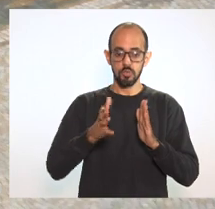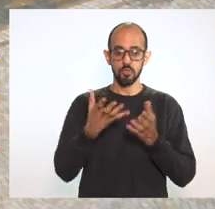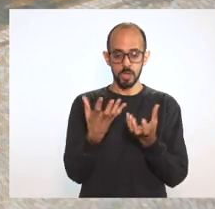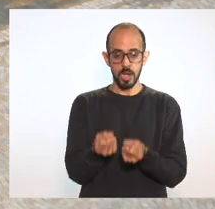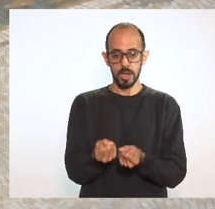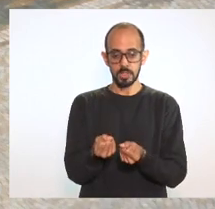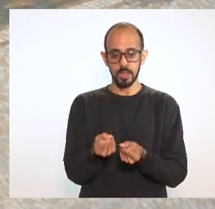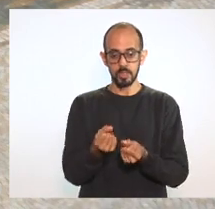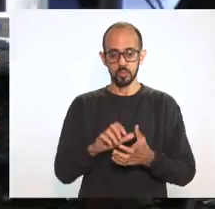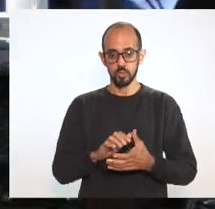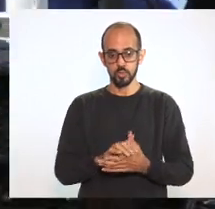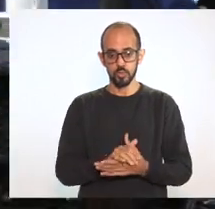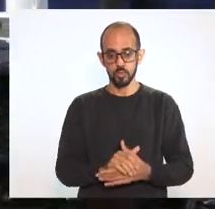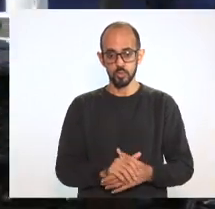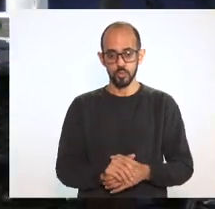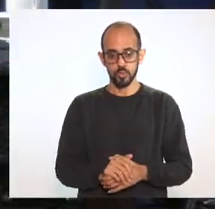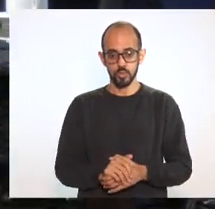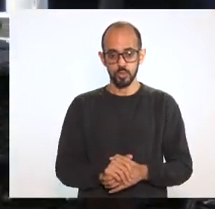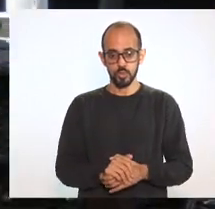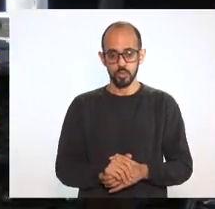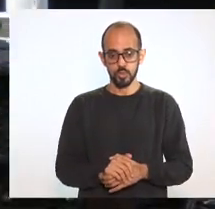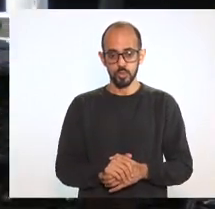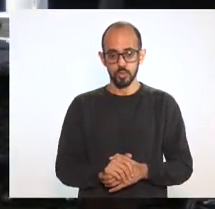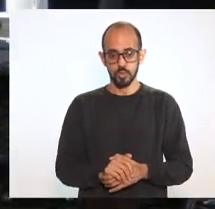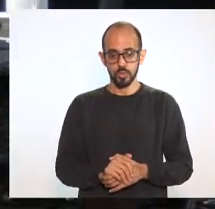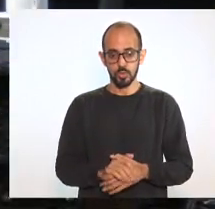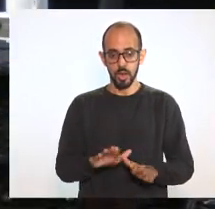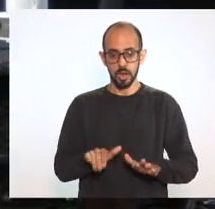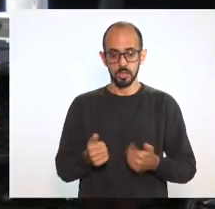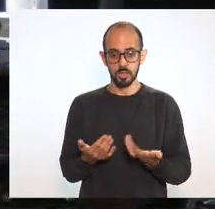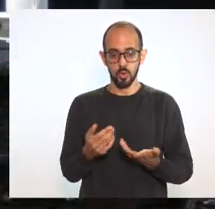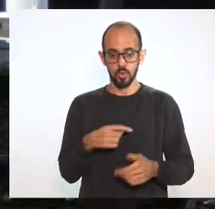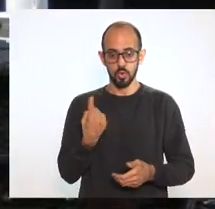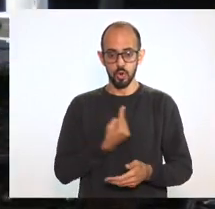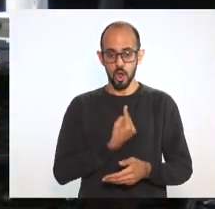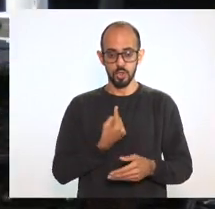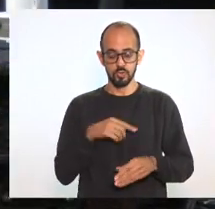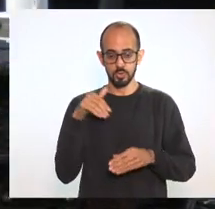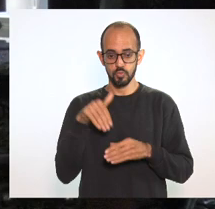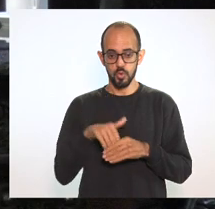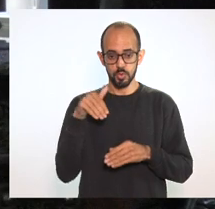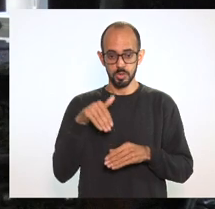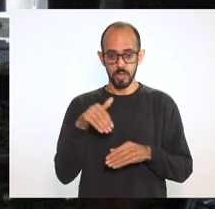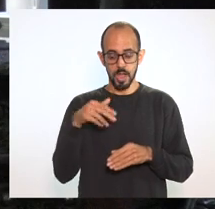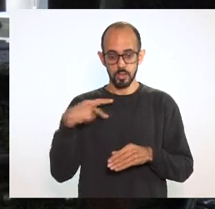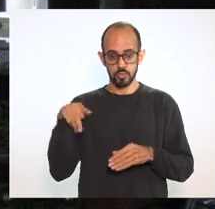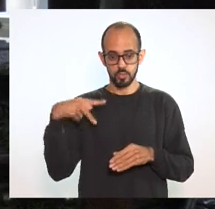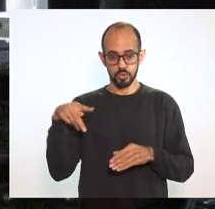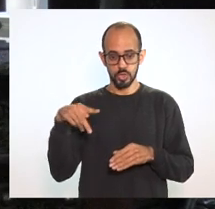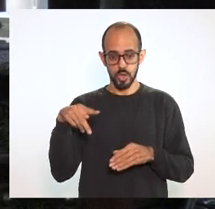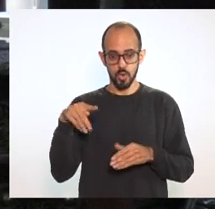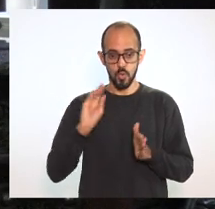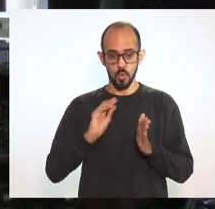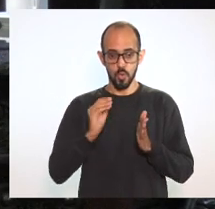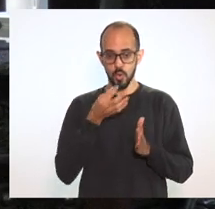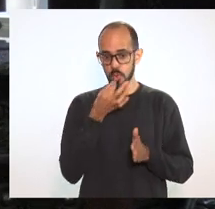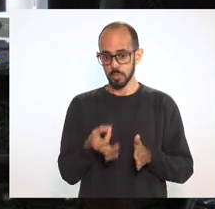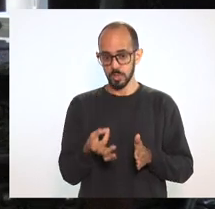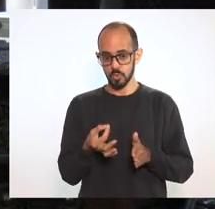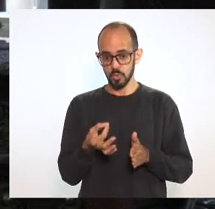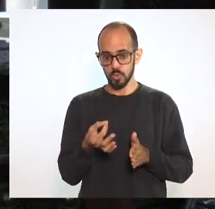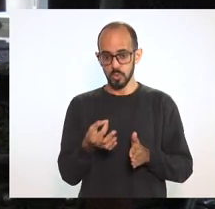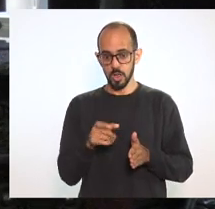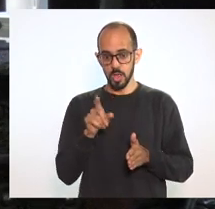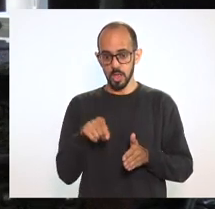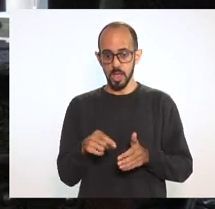Foi por isso. Então, nós vamos votar, deputado Márcio, o parecer seu é ao substitutivo